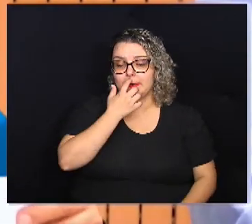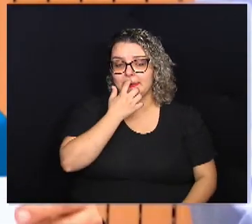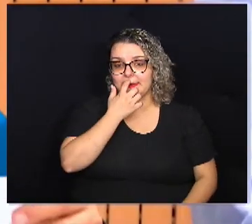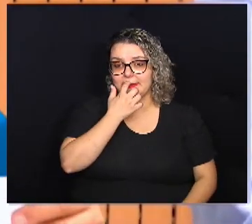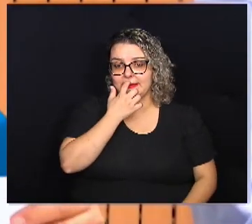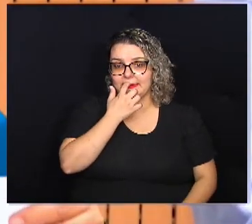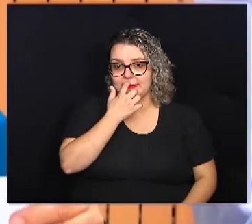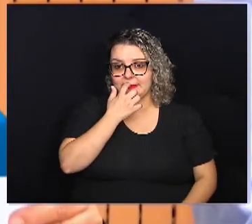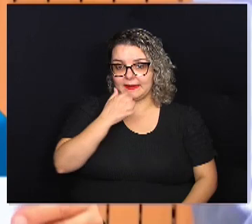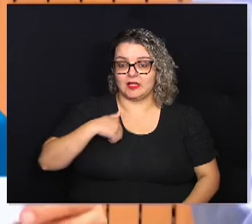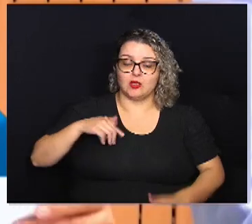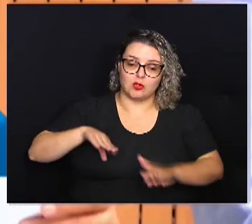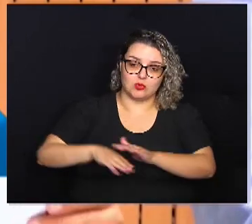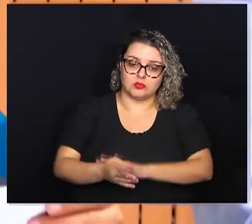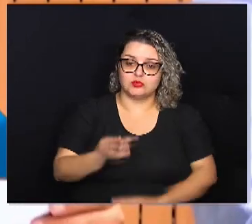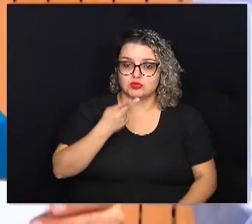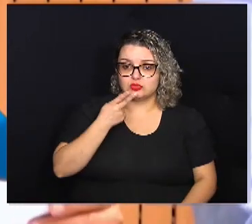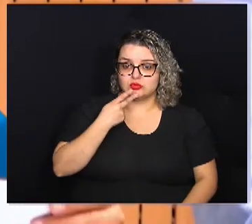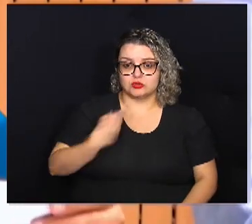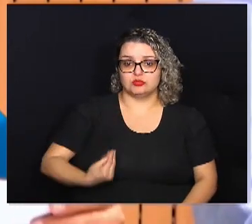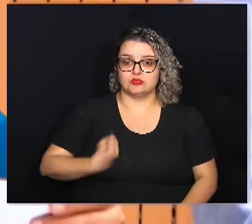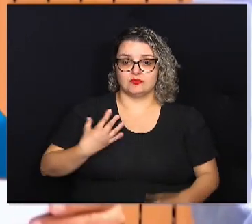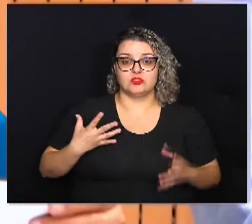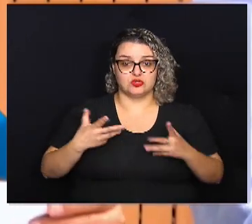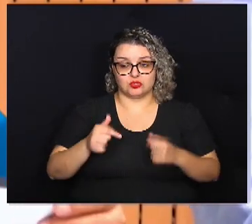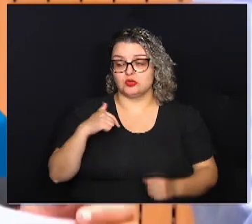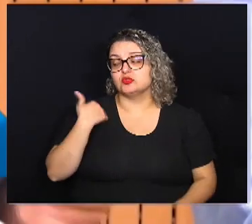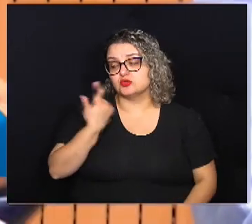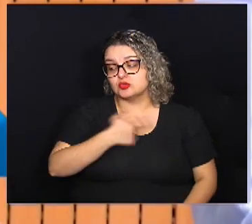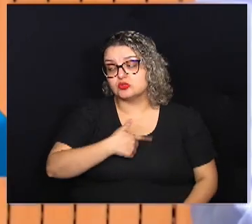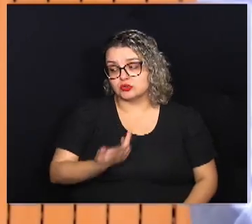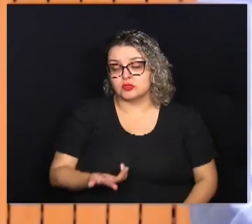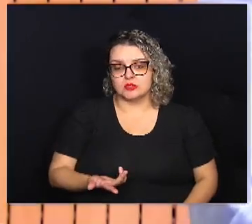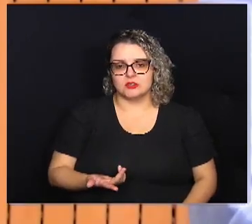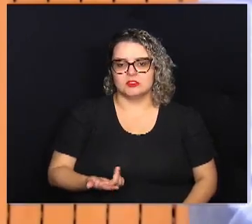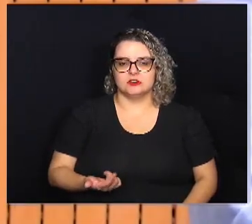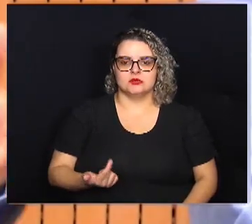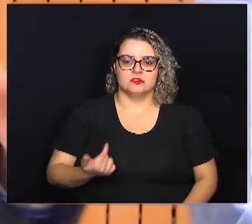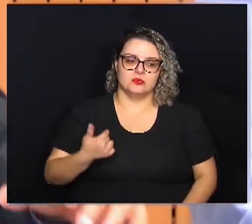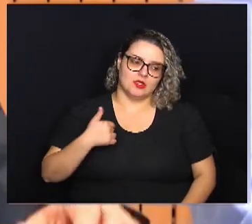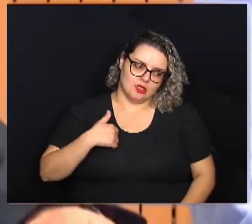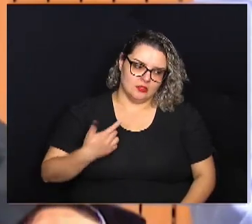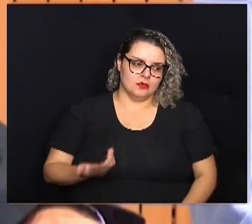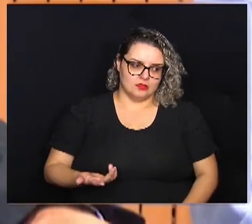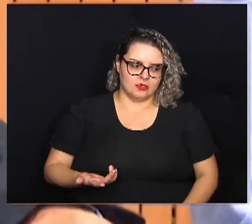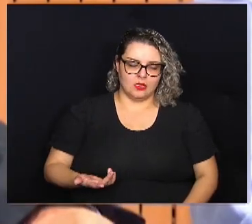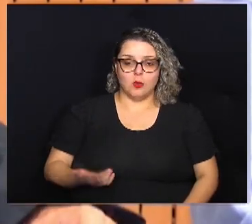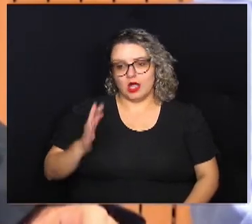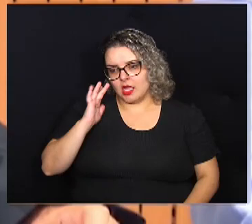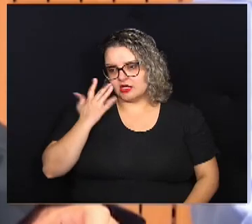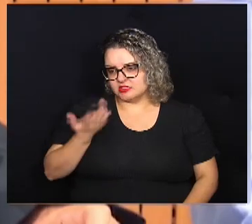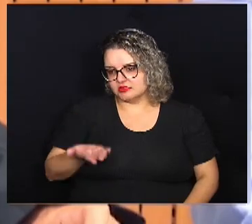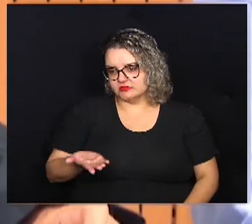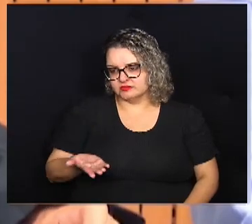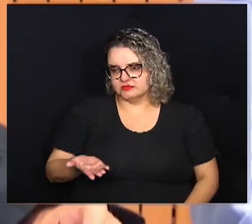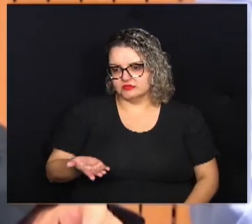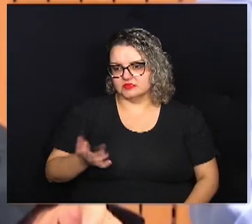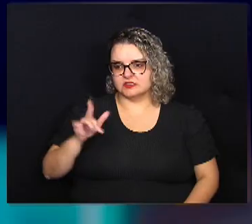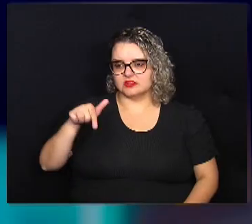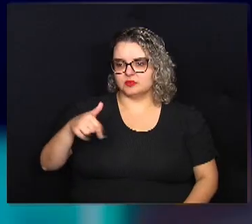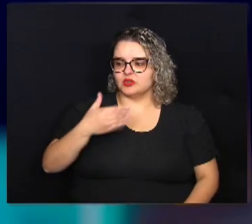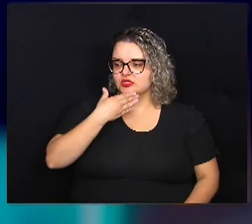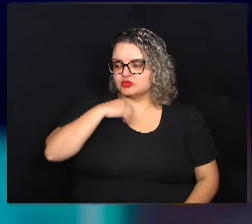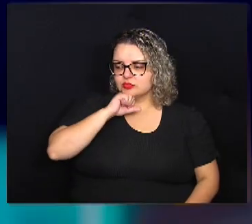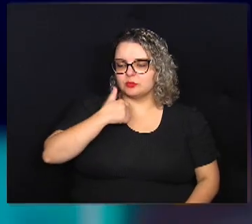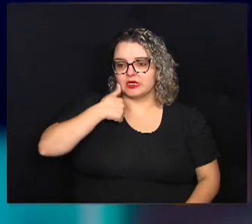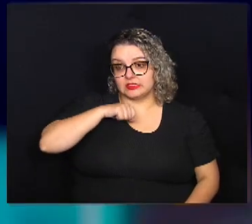dizer que na vida de todos nós, eu, pelo menos, eu me considero assim, depois do meu pai e minha